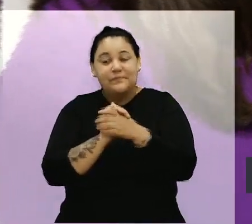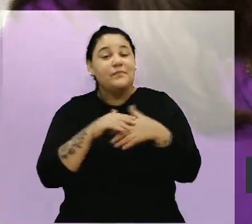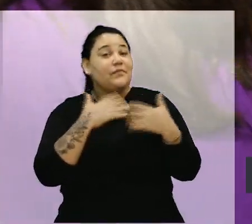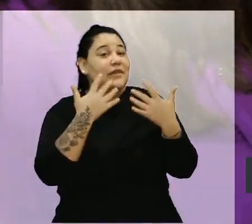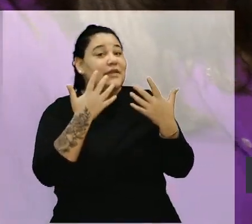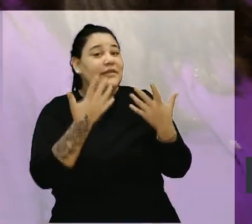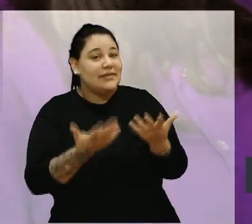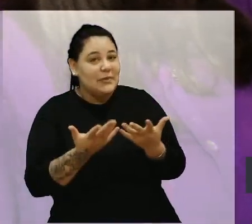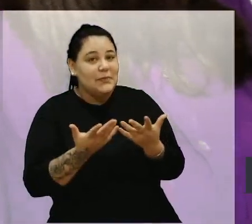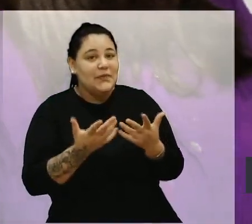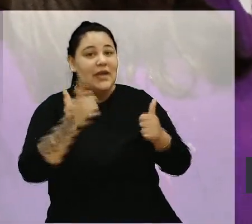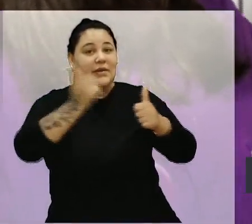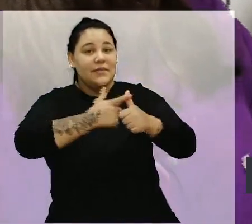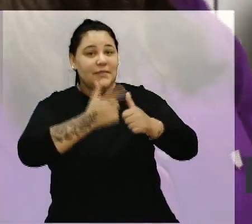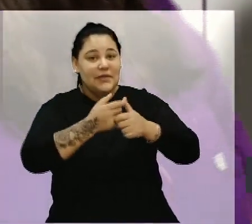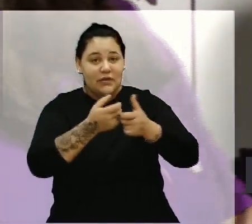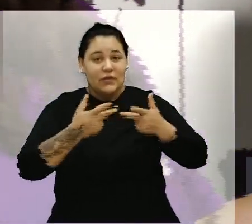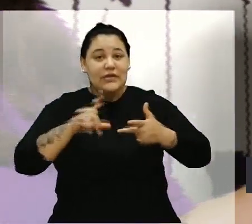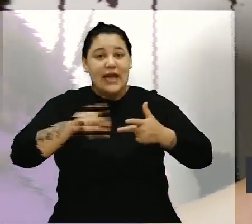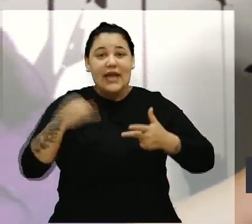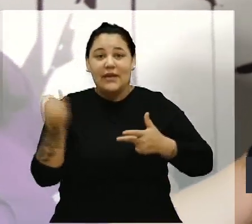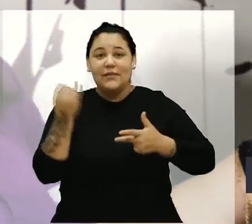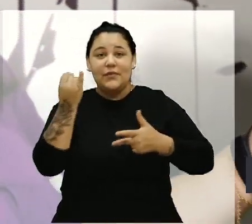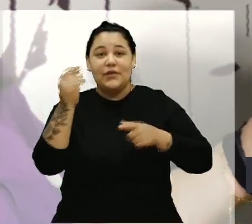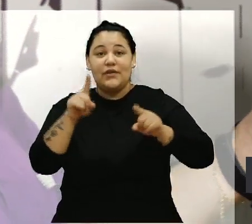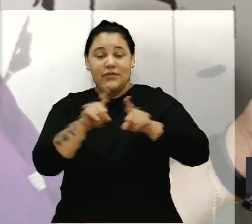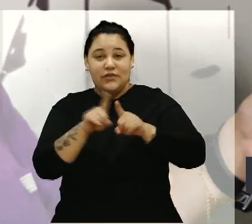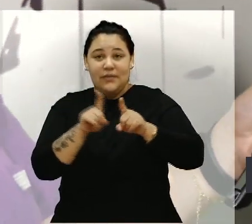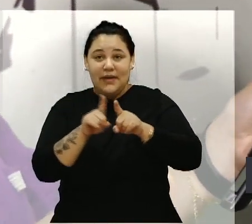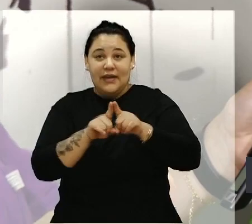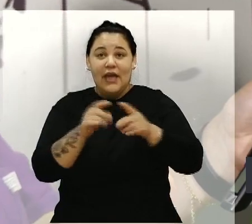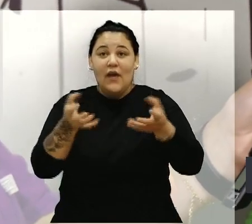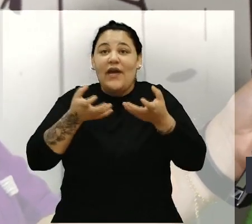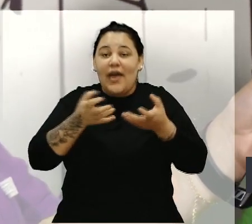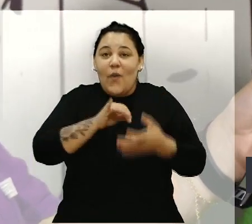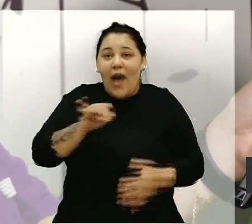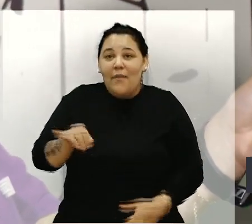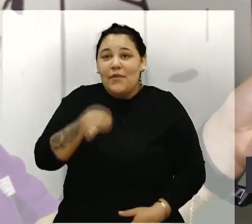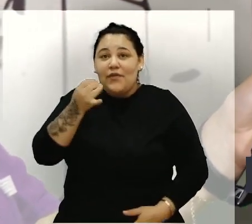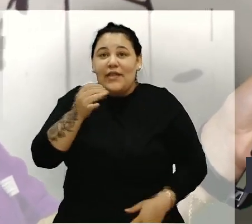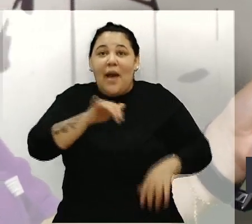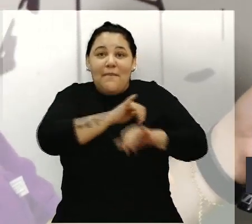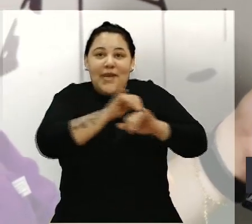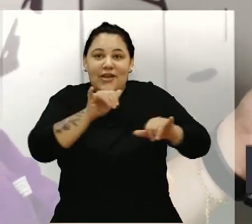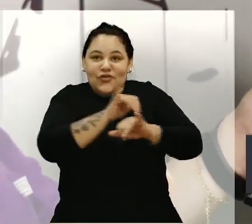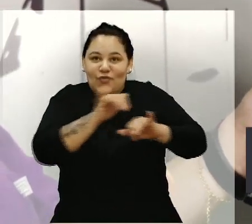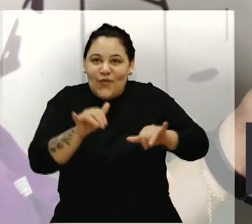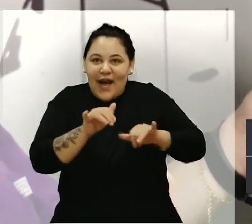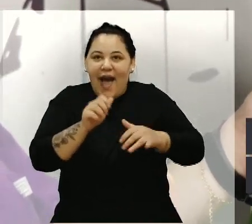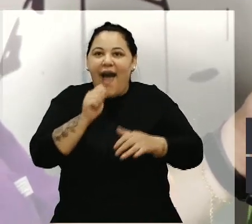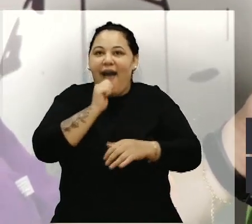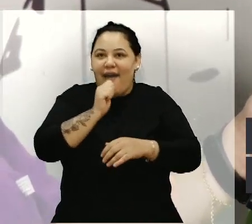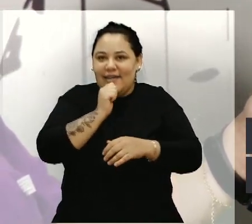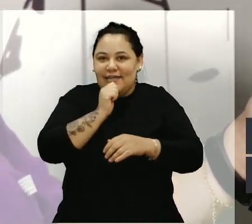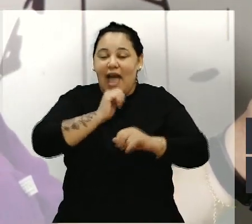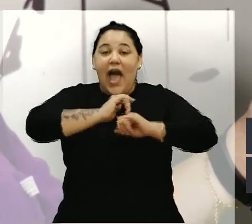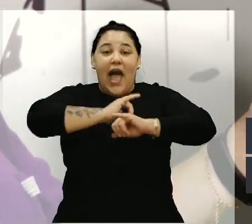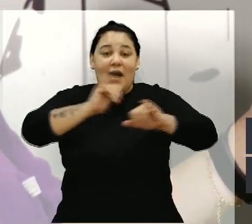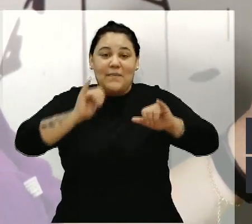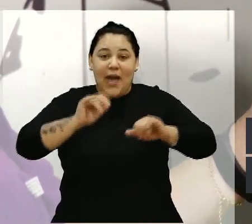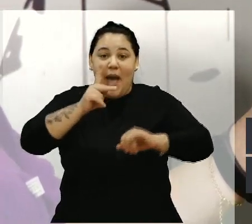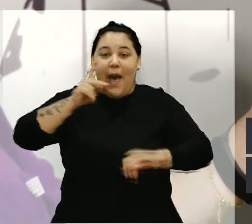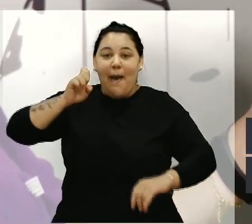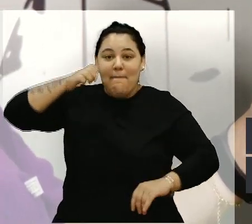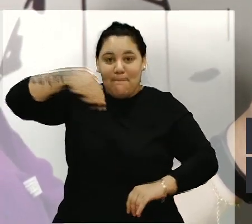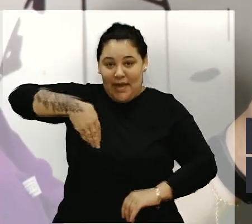Então, a primeira questão é muito importante, eu quero aproveitar para divulgar ainda mais essa campanha que a PEN, a